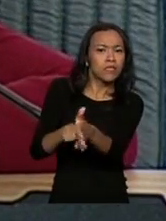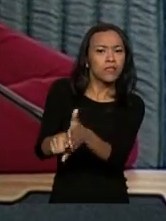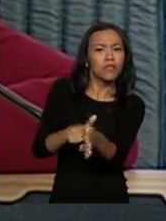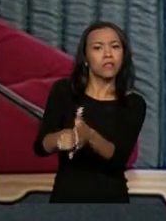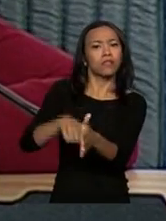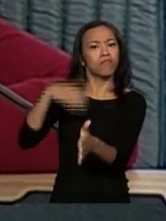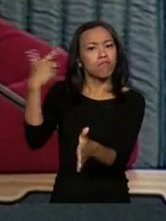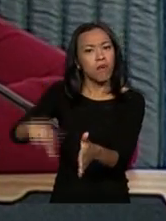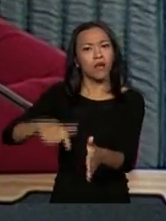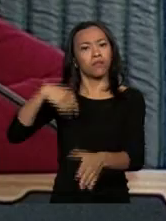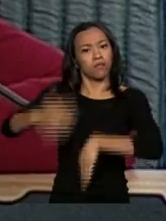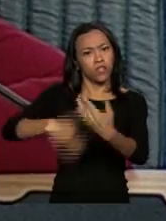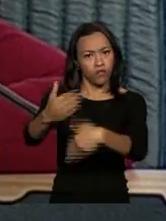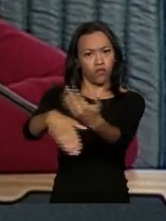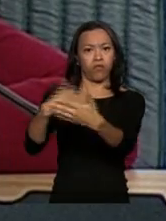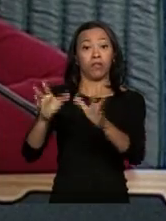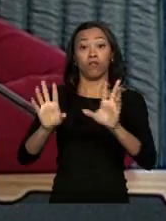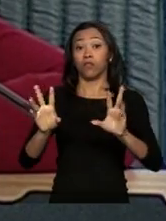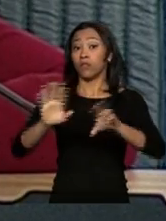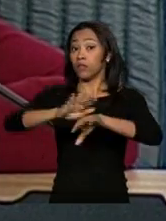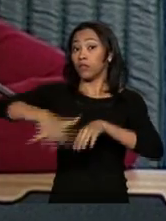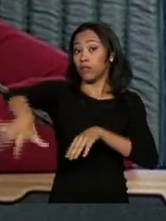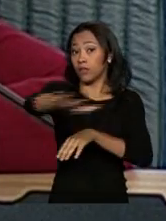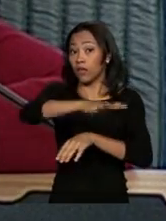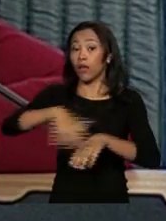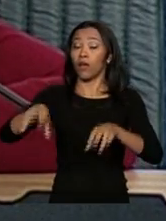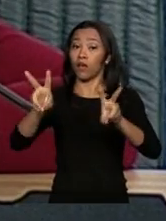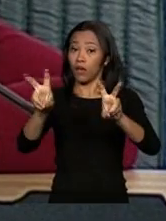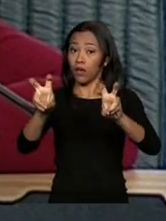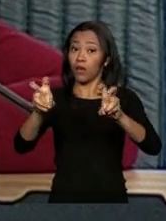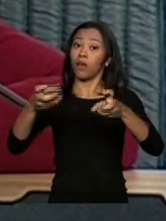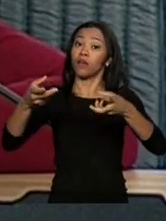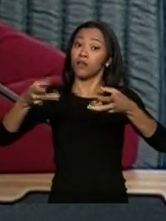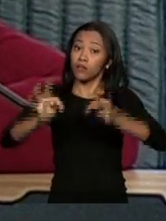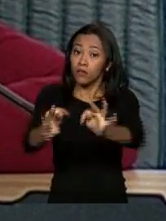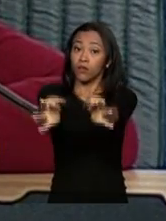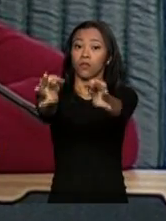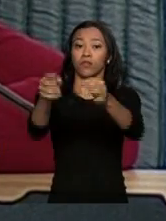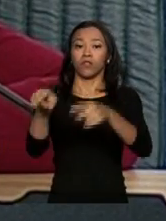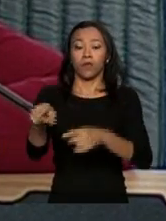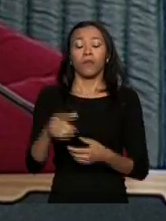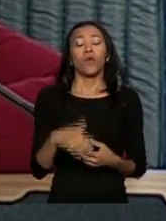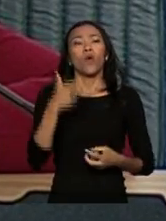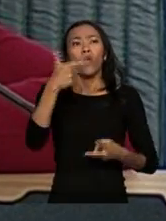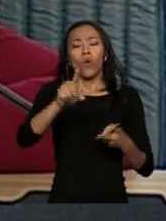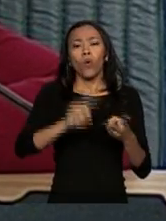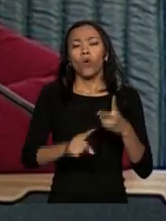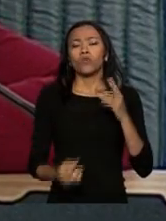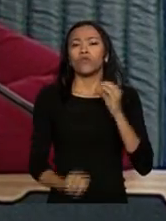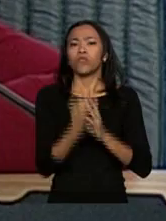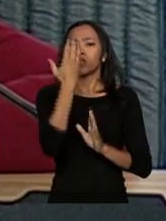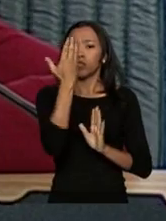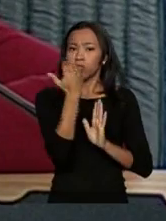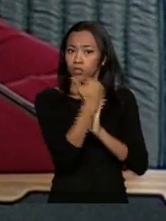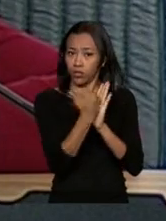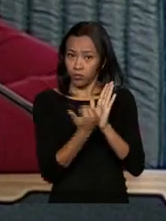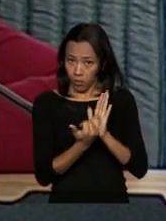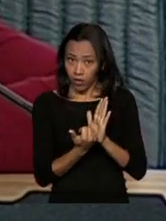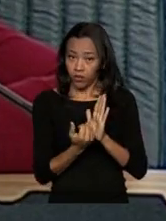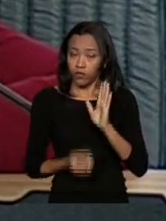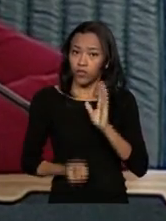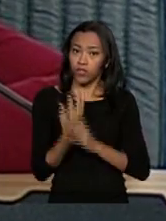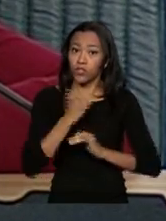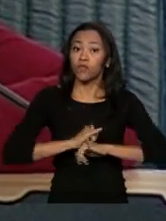desenvolvimento Além disso eu gostaria de citar eh o plano ti maior que foi lançado em 2012 com algumas